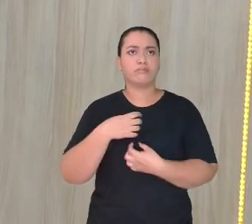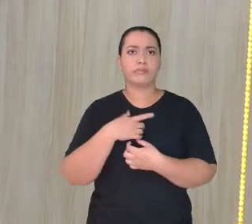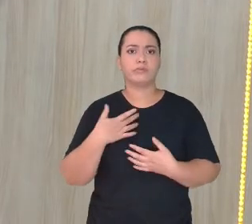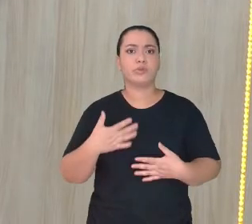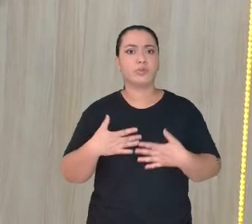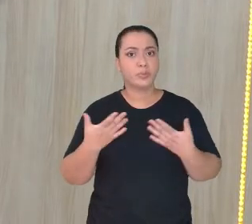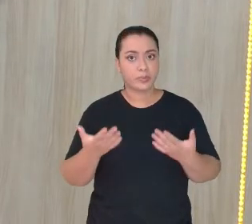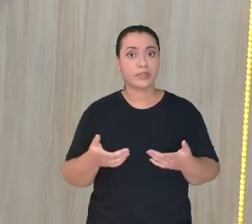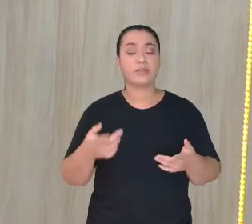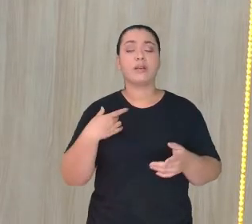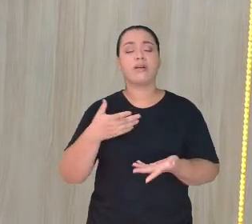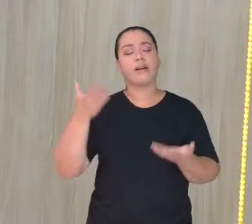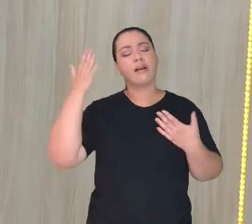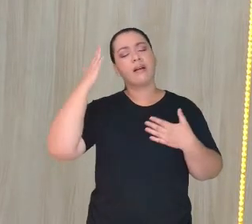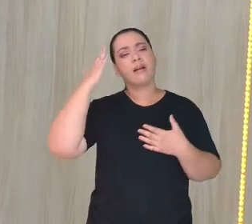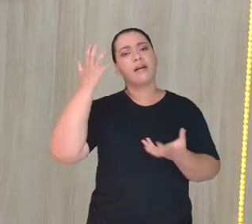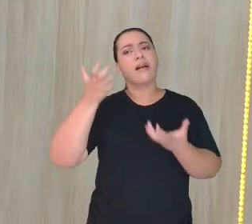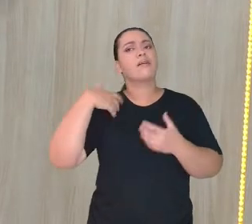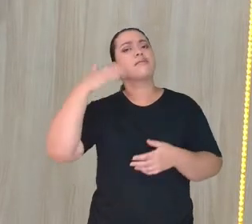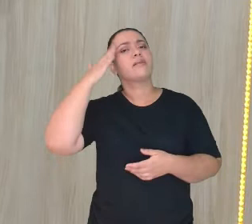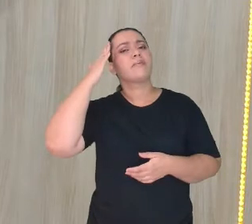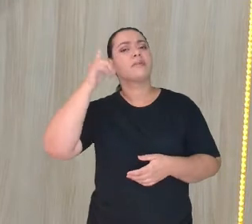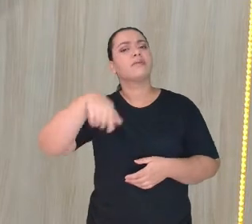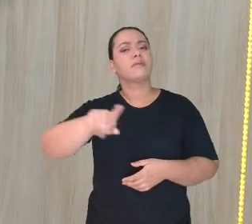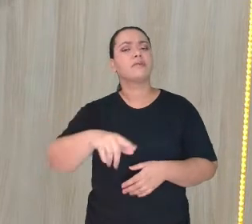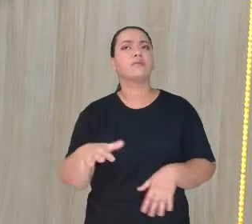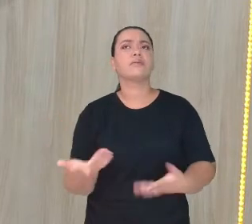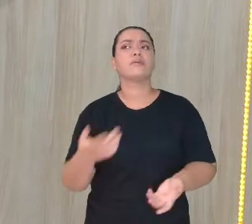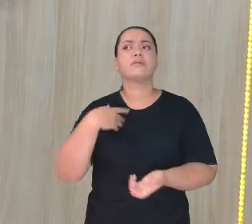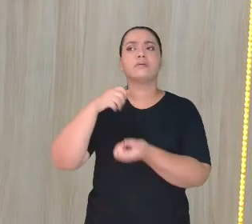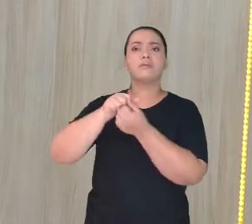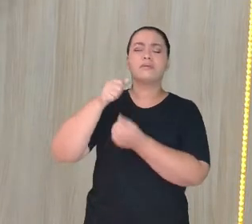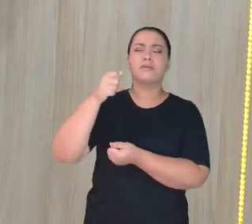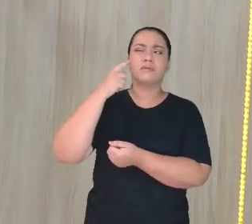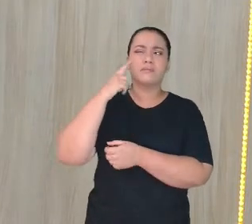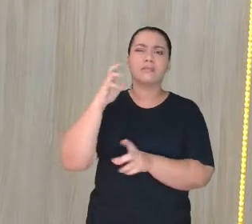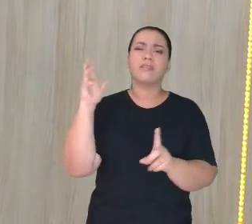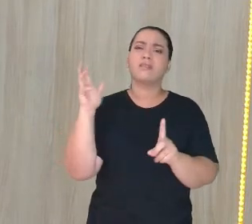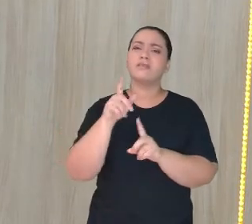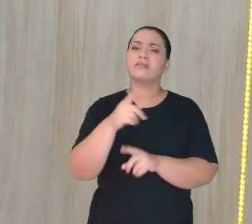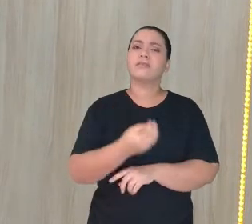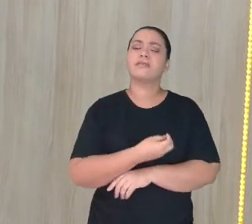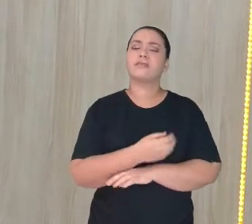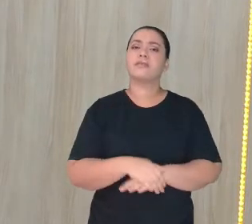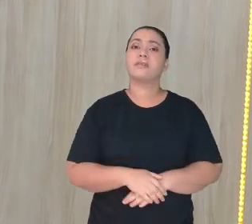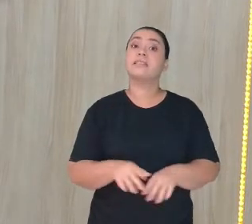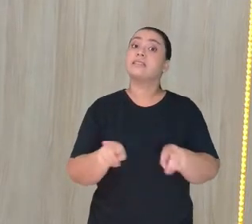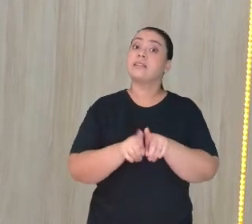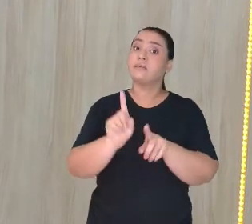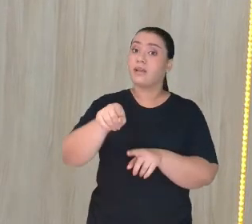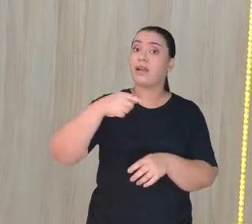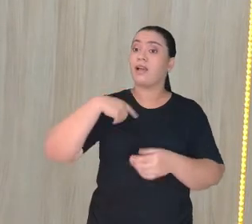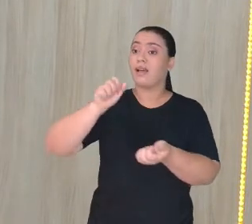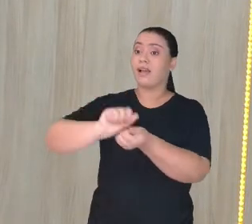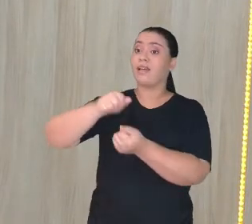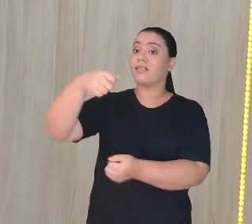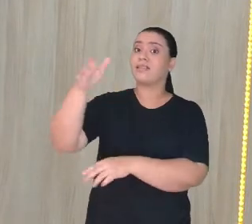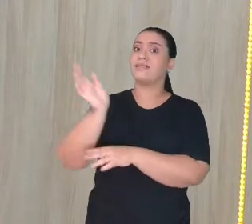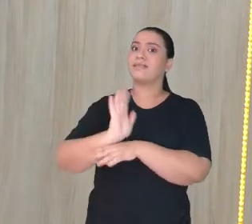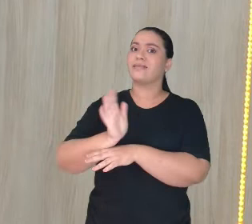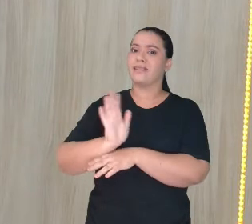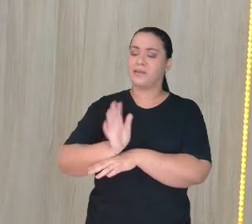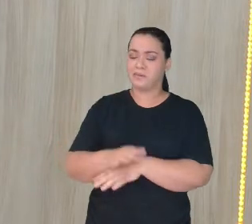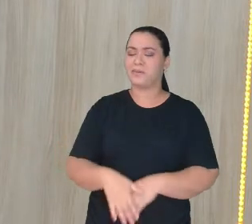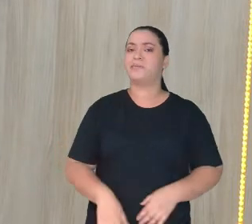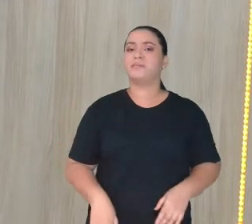saber de vocês um cartaz que tenha marcado sua vida. Podemos falar também dos cartazes de cinema, né? Sim. Eu lembro que o primeiro